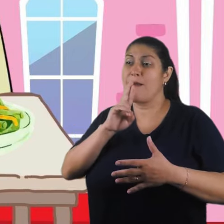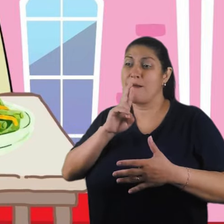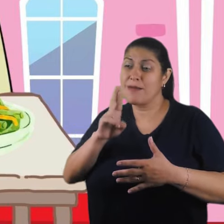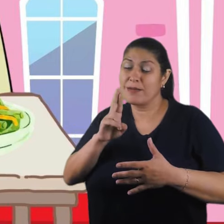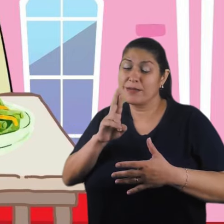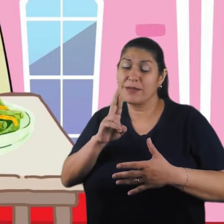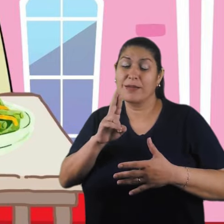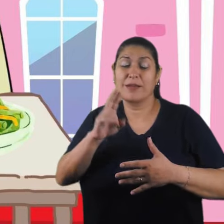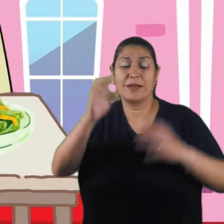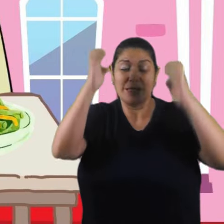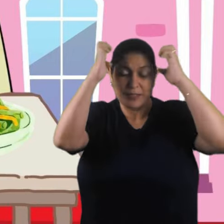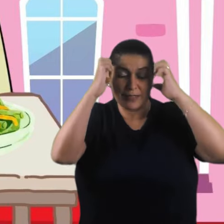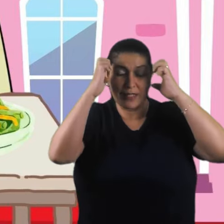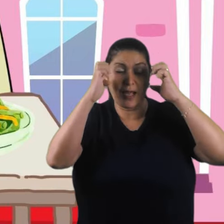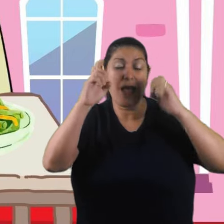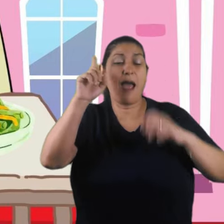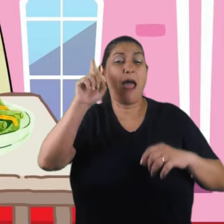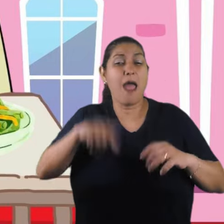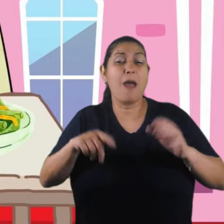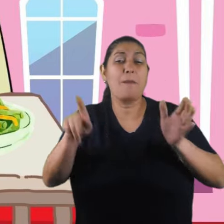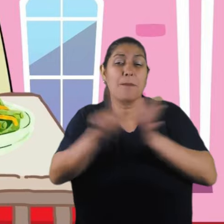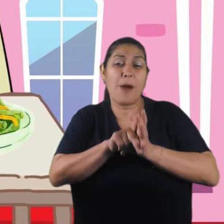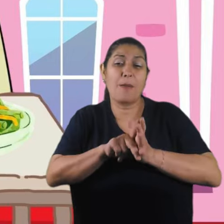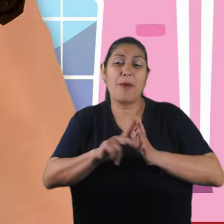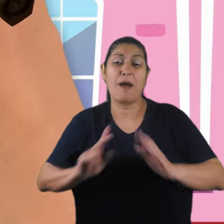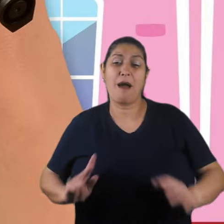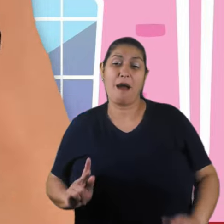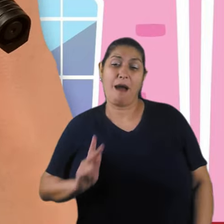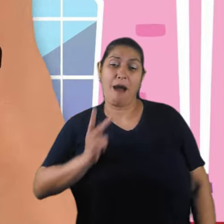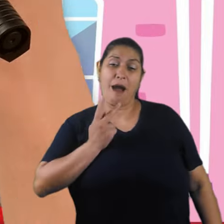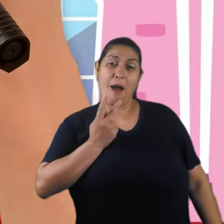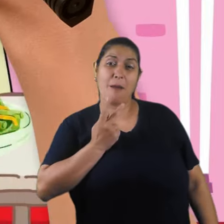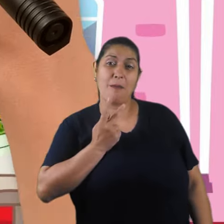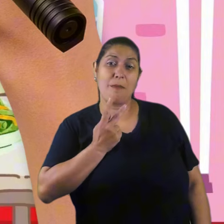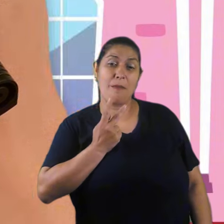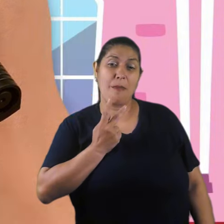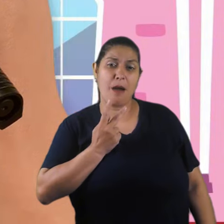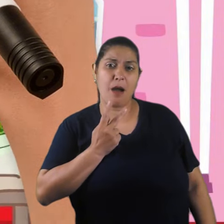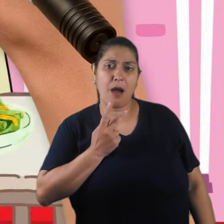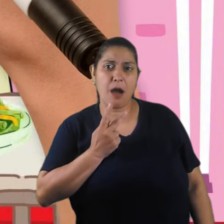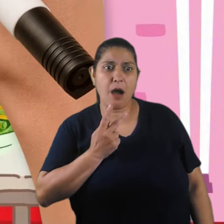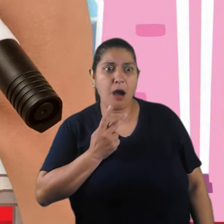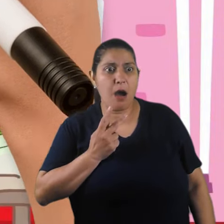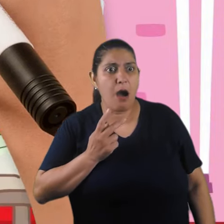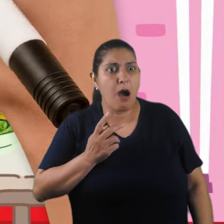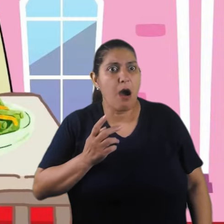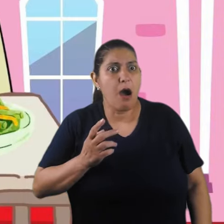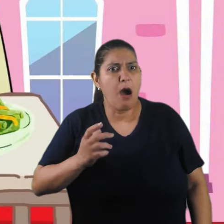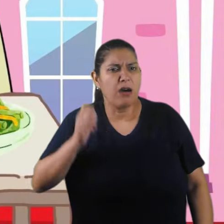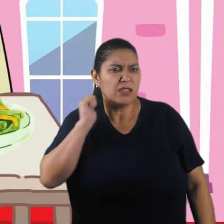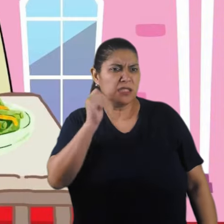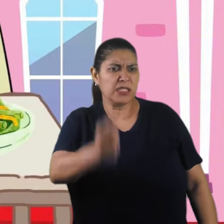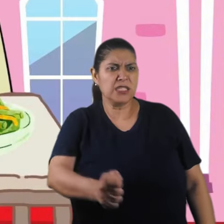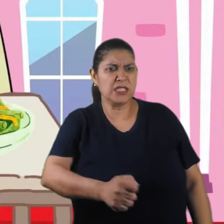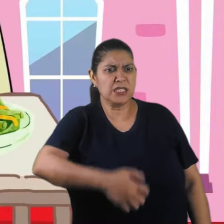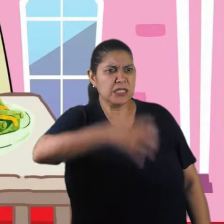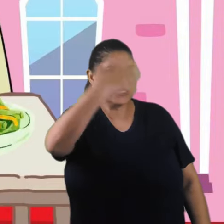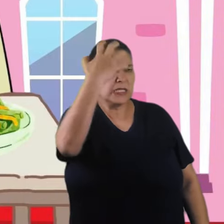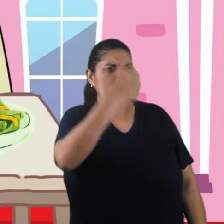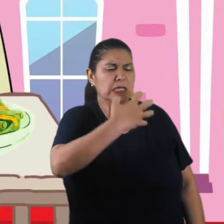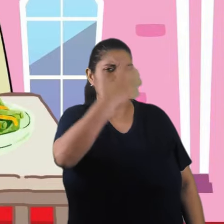essa? E Ester respondeu: o perverso inimigo é Amã. O rei